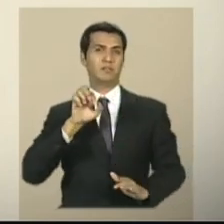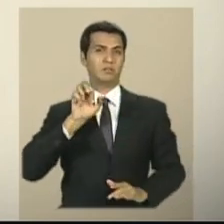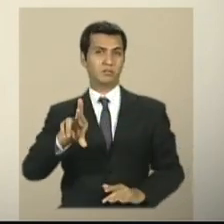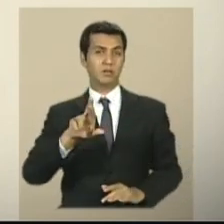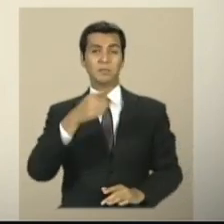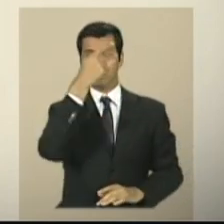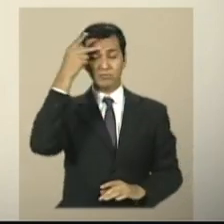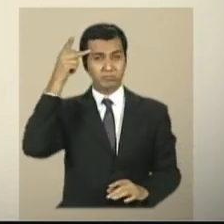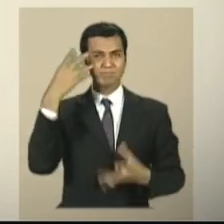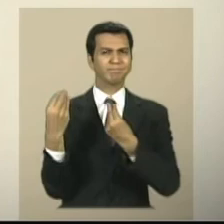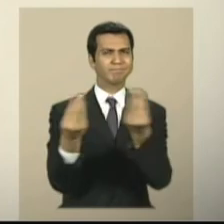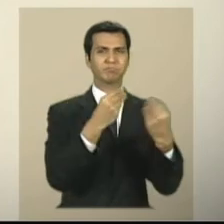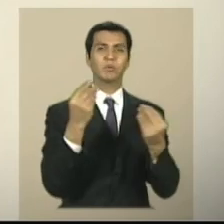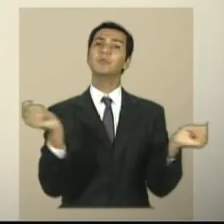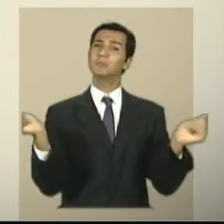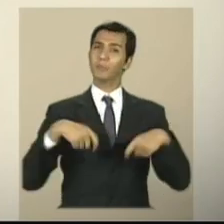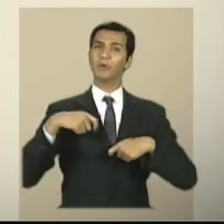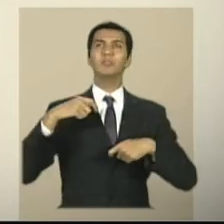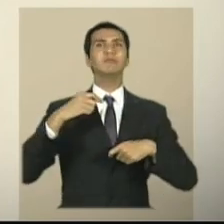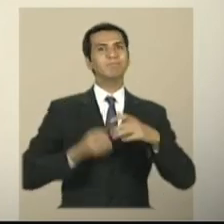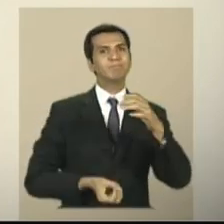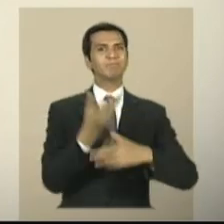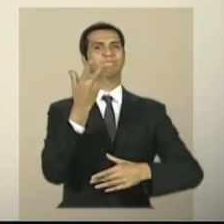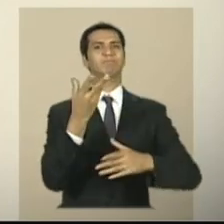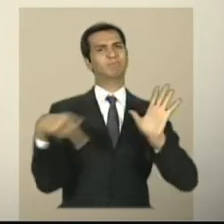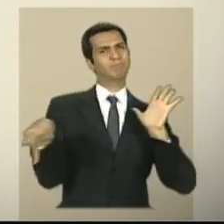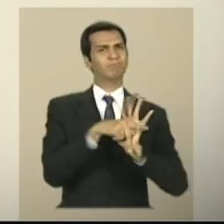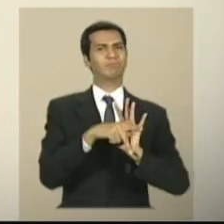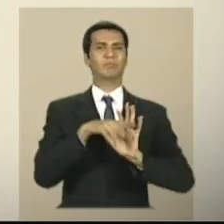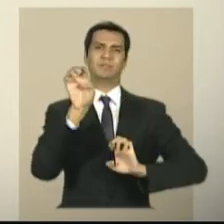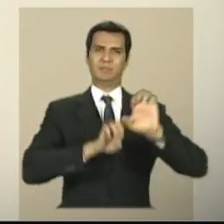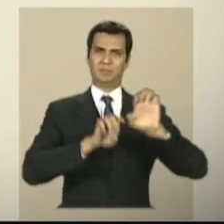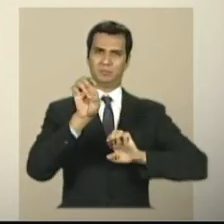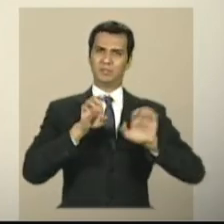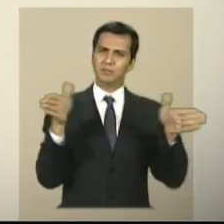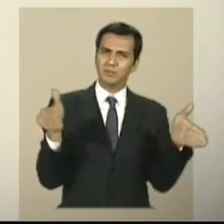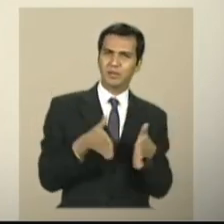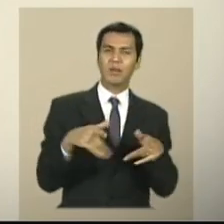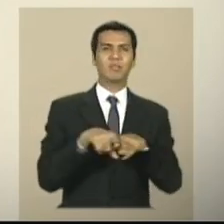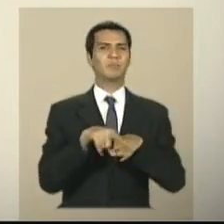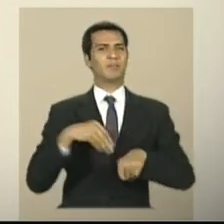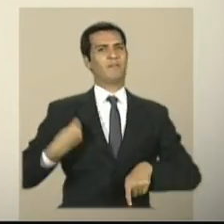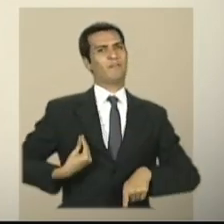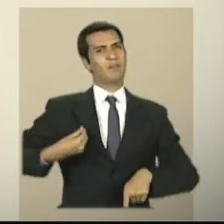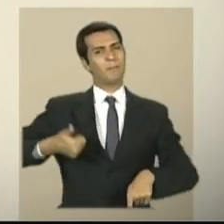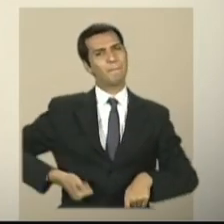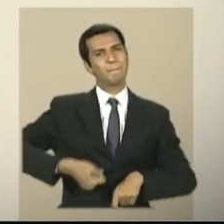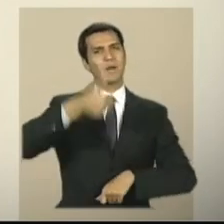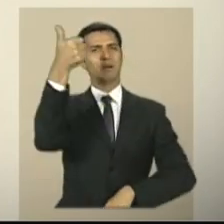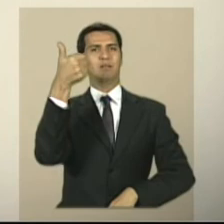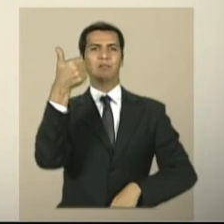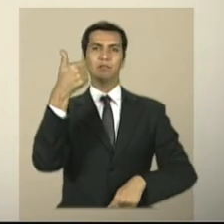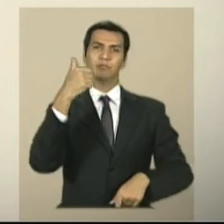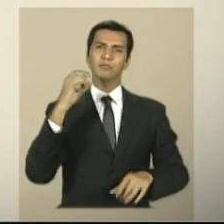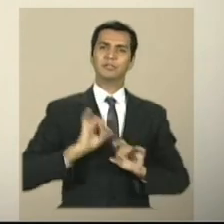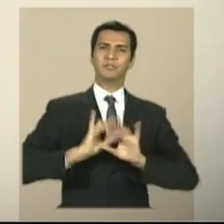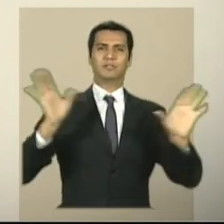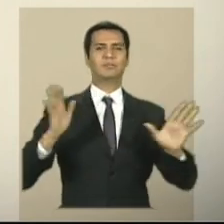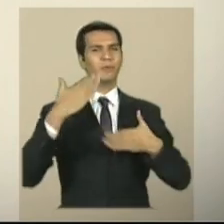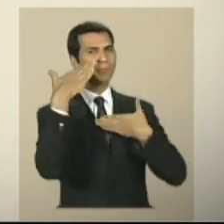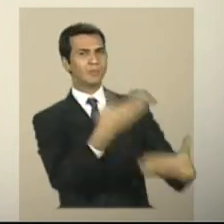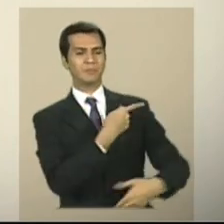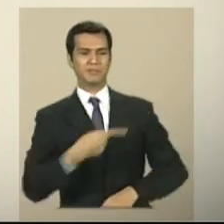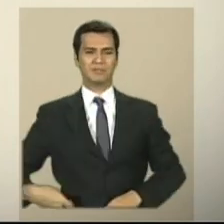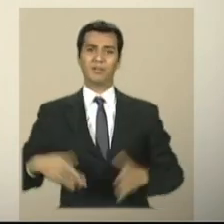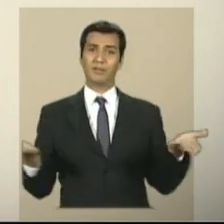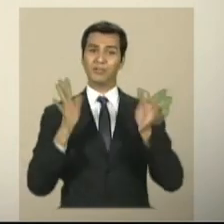de realizar o sonho de ter seu próprio negócio e de conquistar uma vida melhor com liberdade e autonomia Obrigado